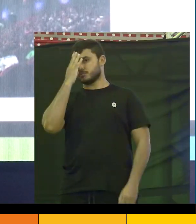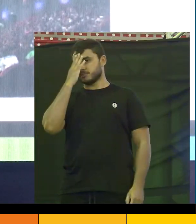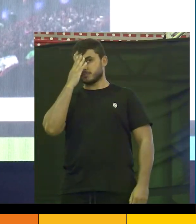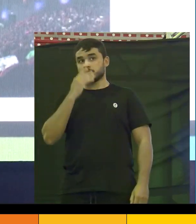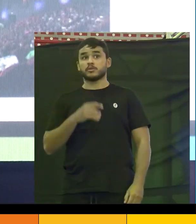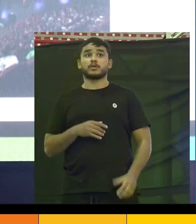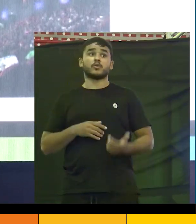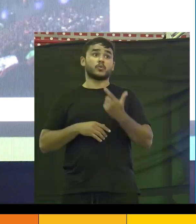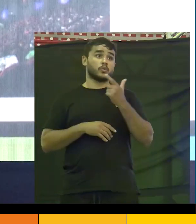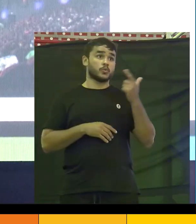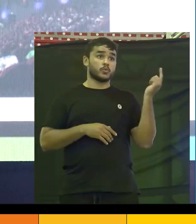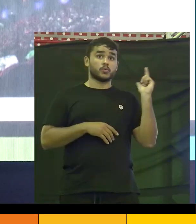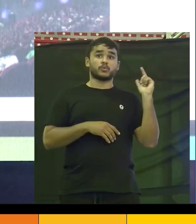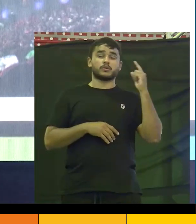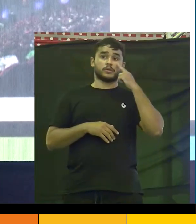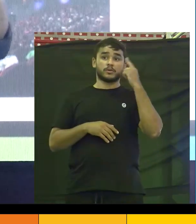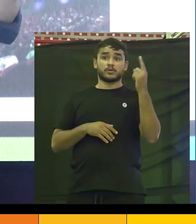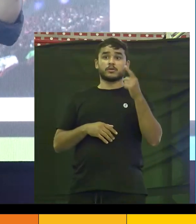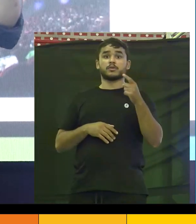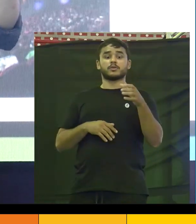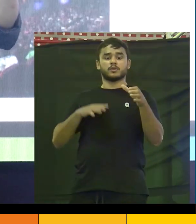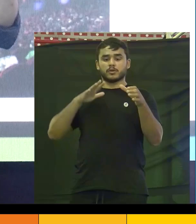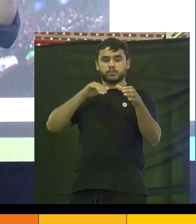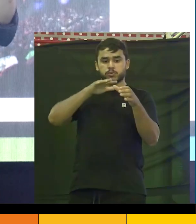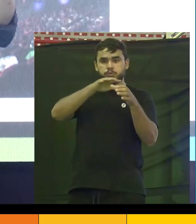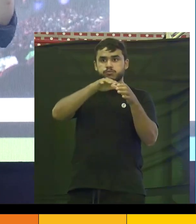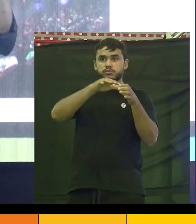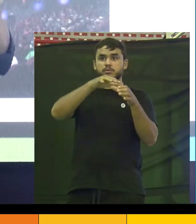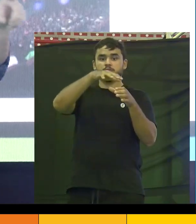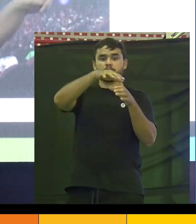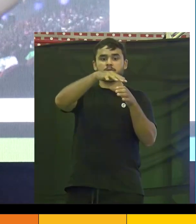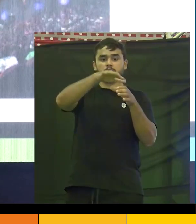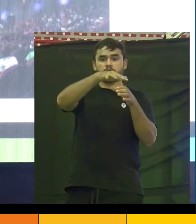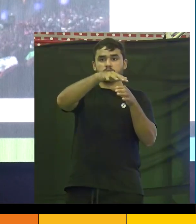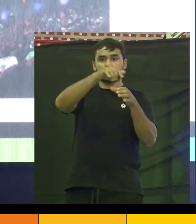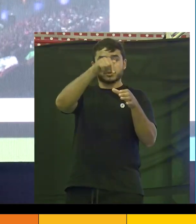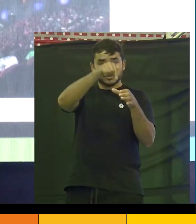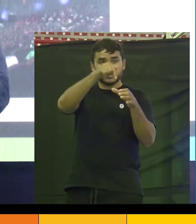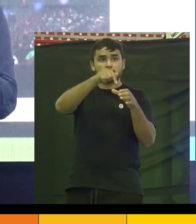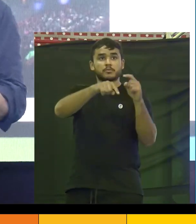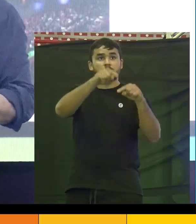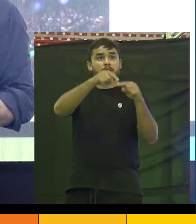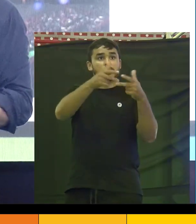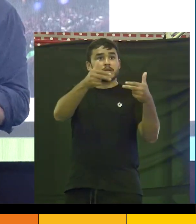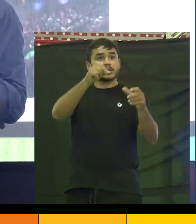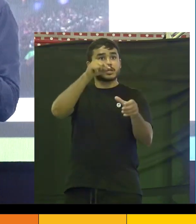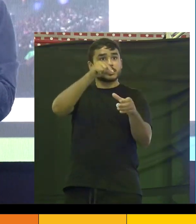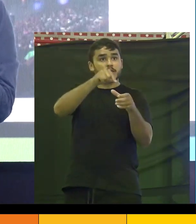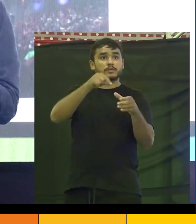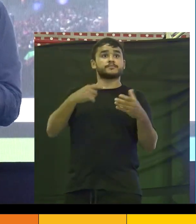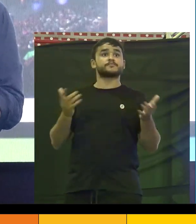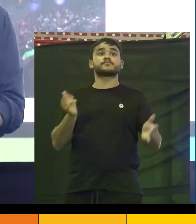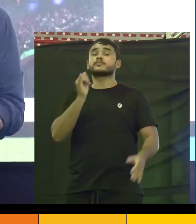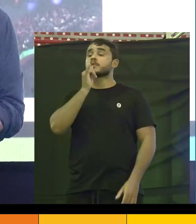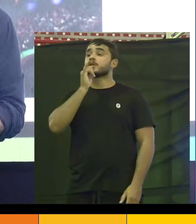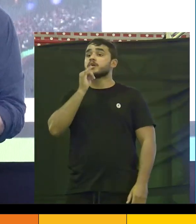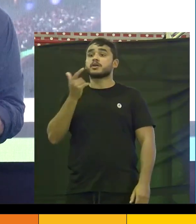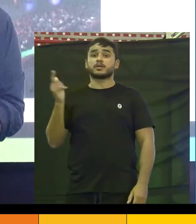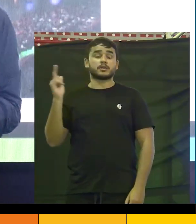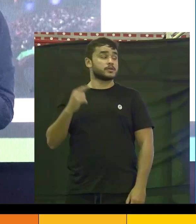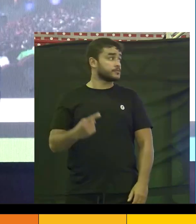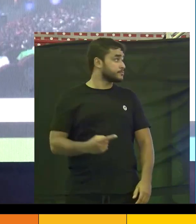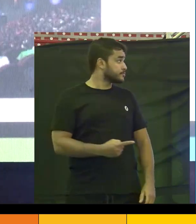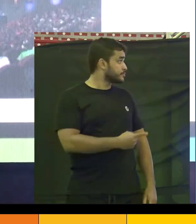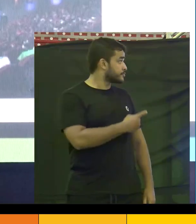entre o sistema físico. A interferência é entre duas ondas. E para finalizar, efeito